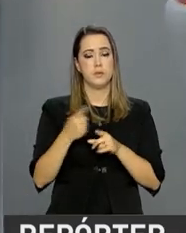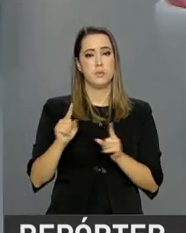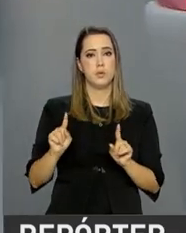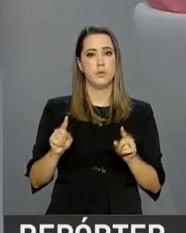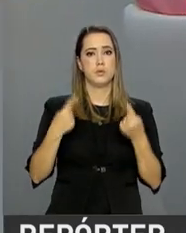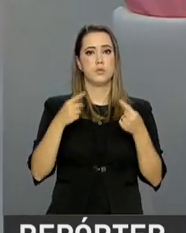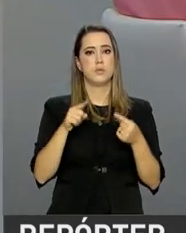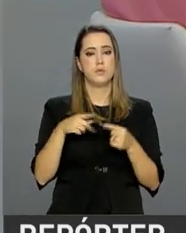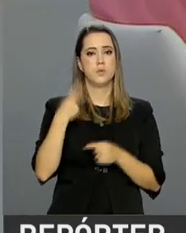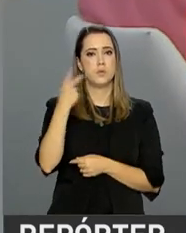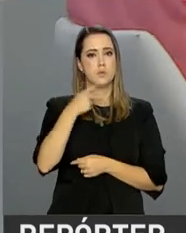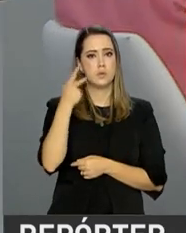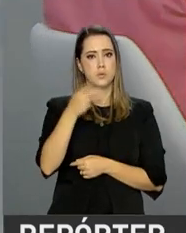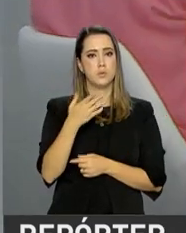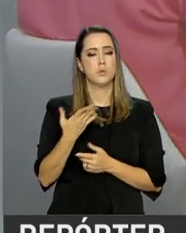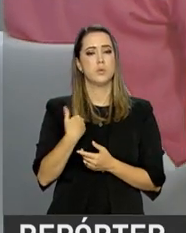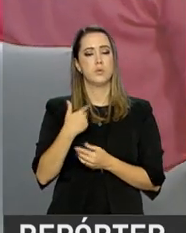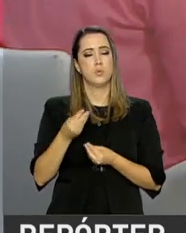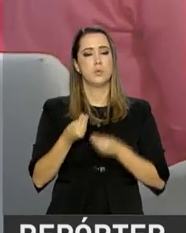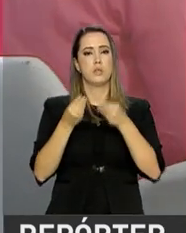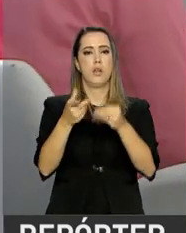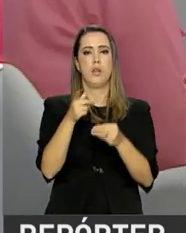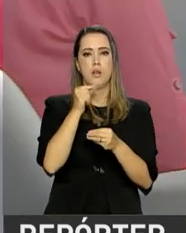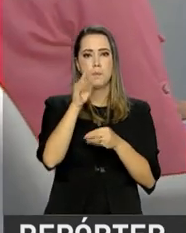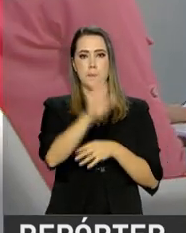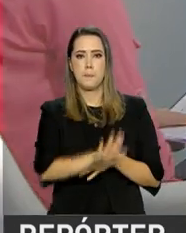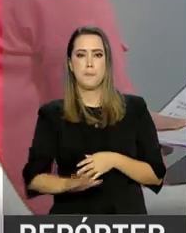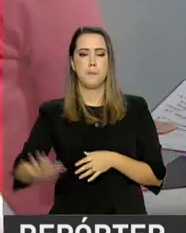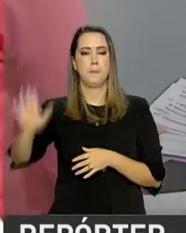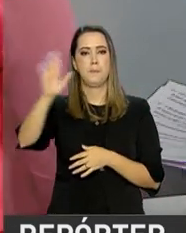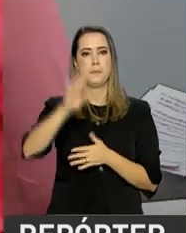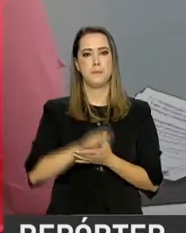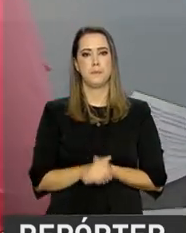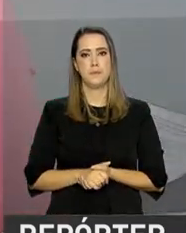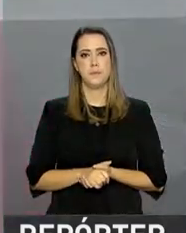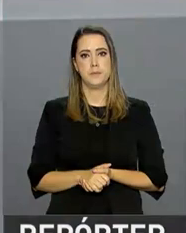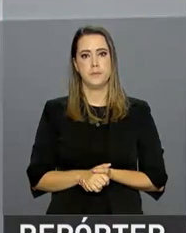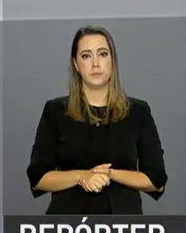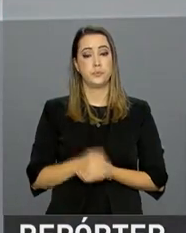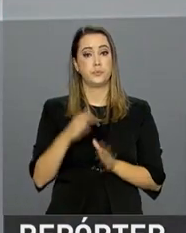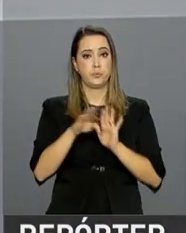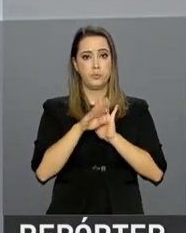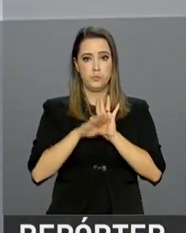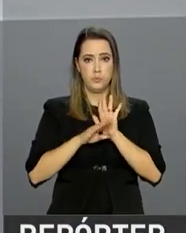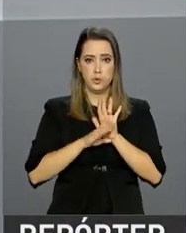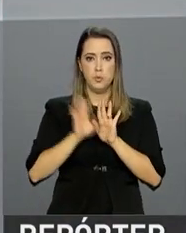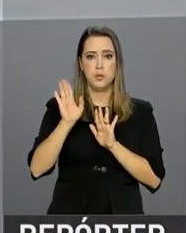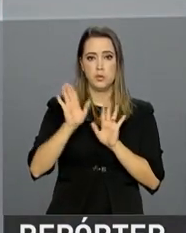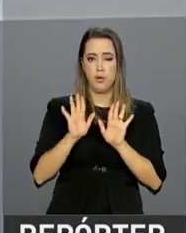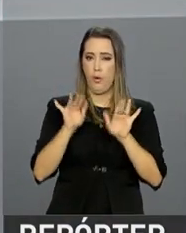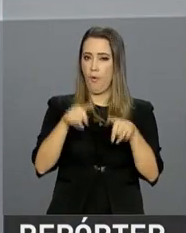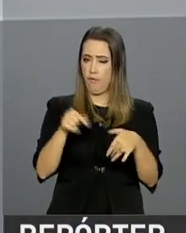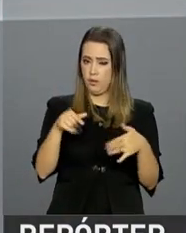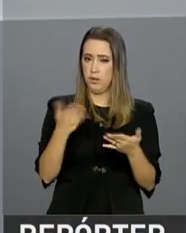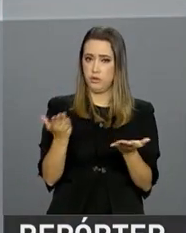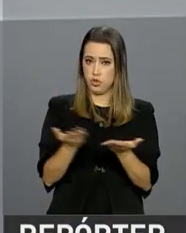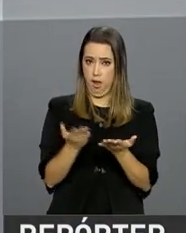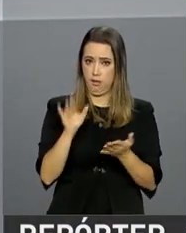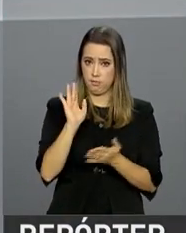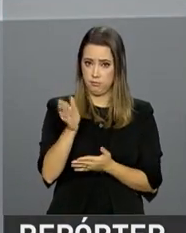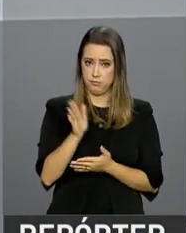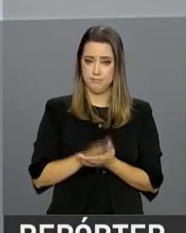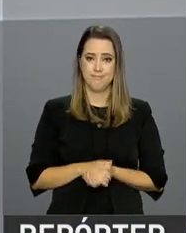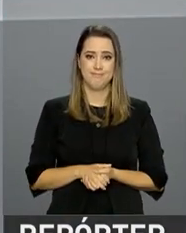e das políticas públicas para garantir o abastecimento de água no brasil o programa começa logo após esta edição do